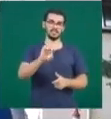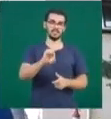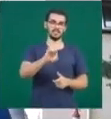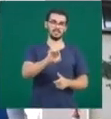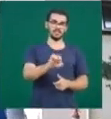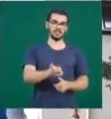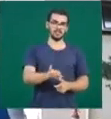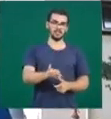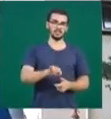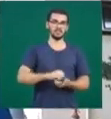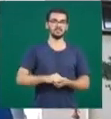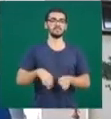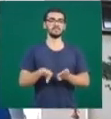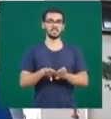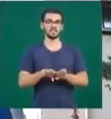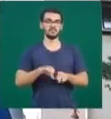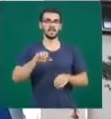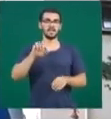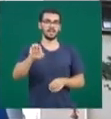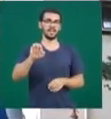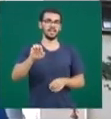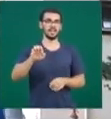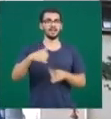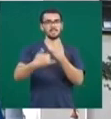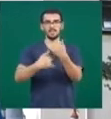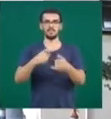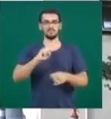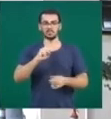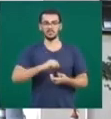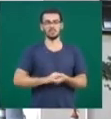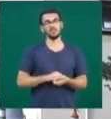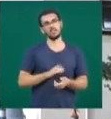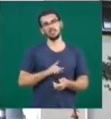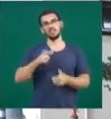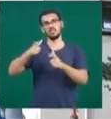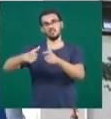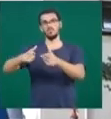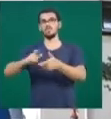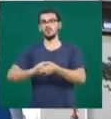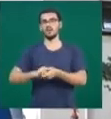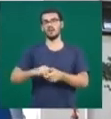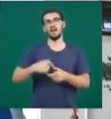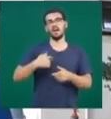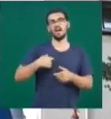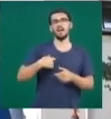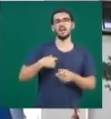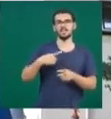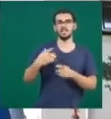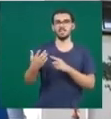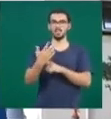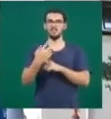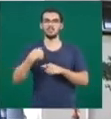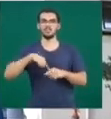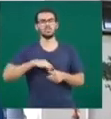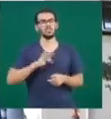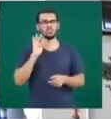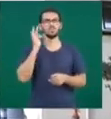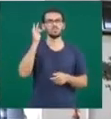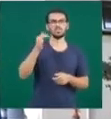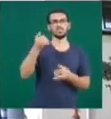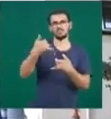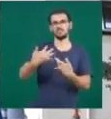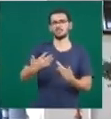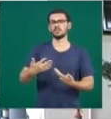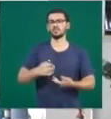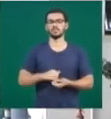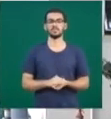E a novidade que é o E-Games, que não vai ser aqui agora. Esse ano vai ser em um parceiro nosso aqui, que o local a gente vai passar para o pessoal à